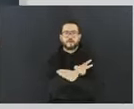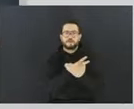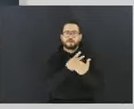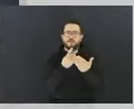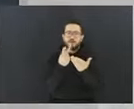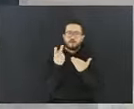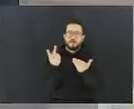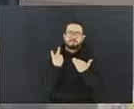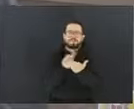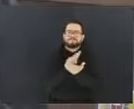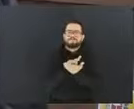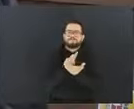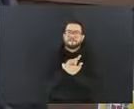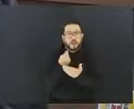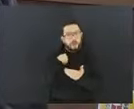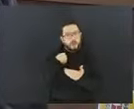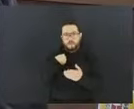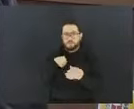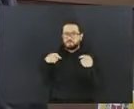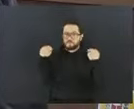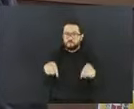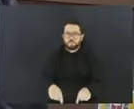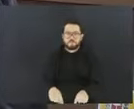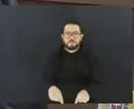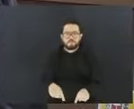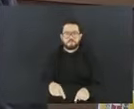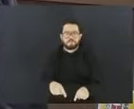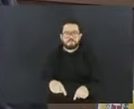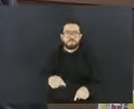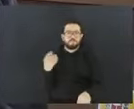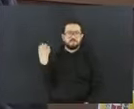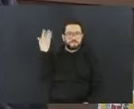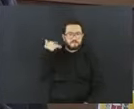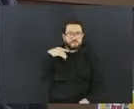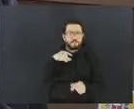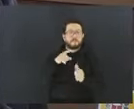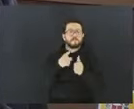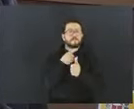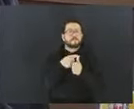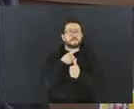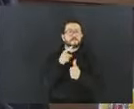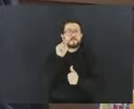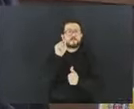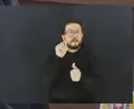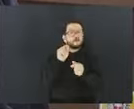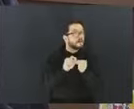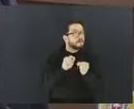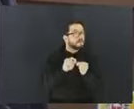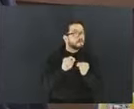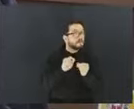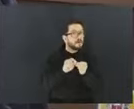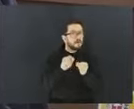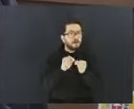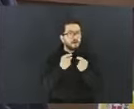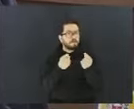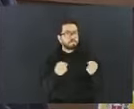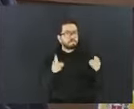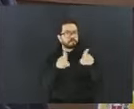entrei na Câmara. E o primeiro ato que nós fizemos foi fazer essa parceria, e até hoje, coronel, a praça